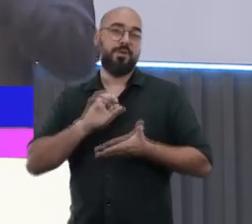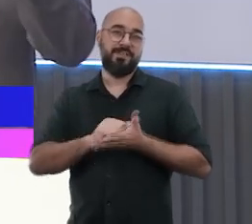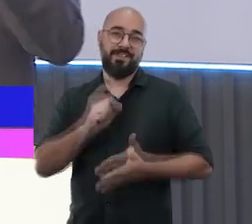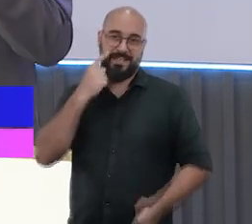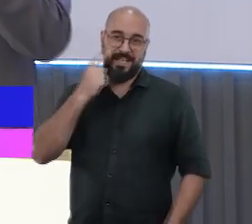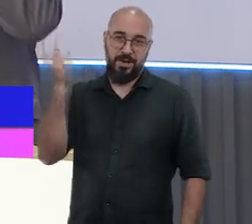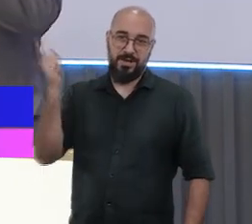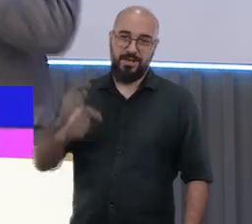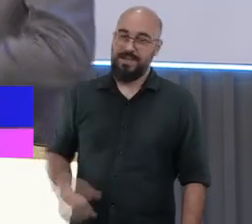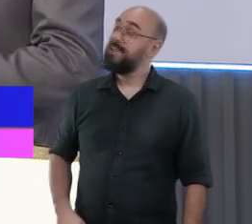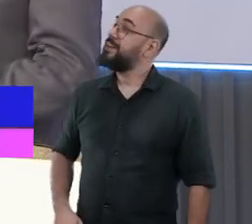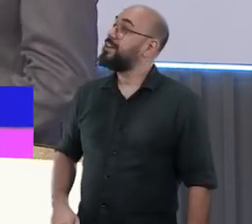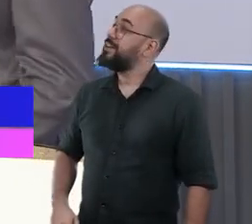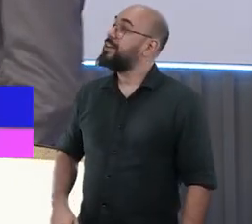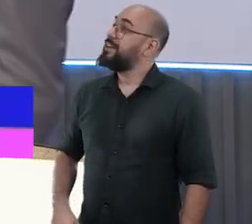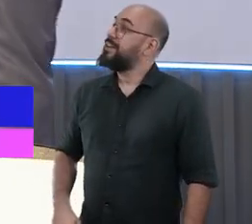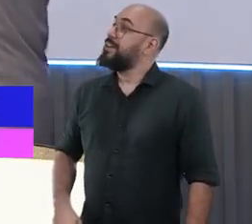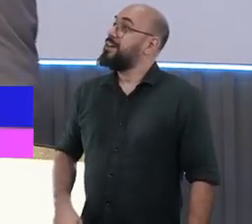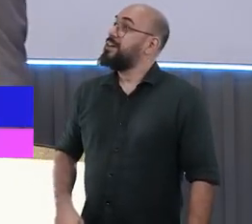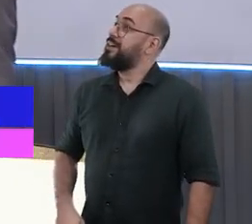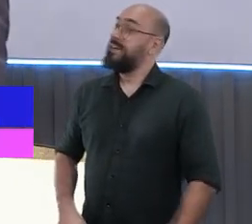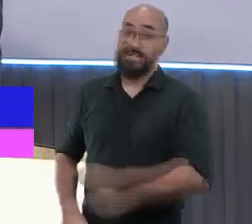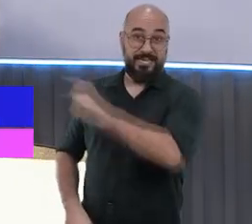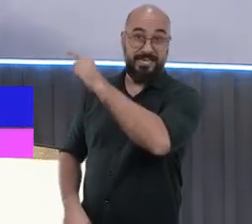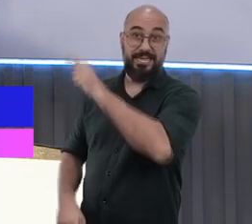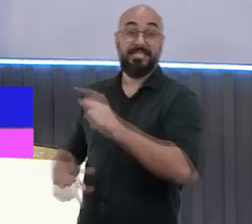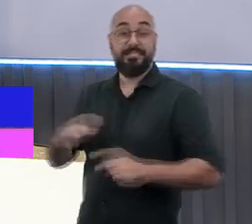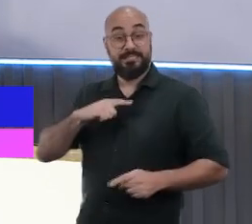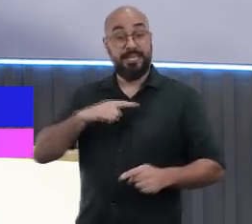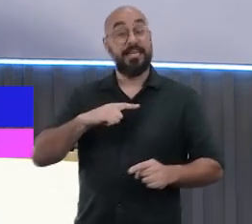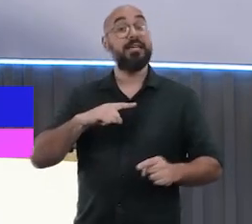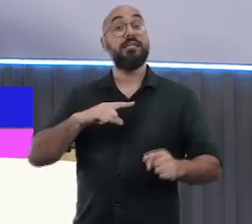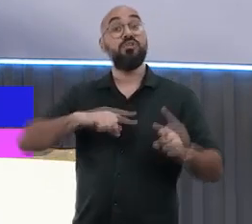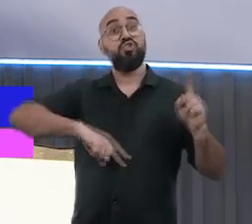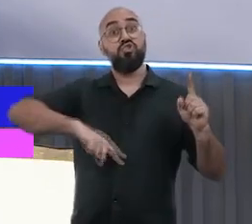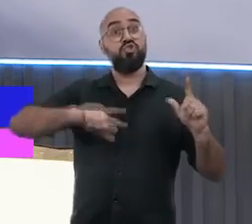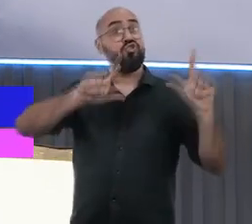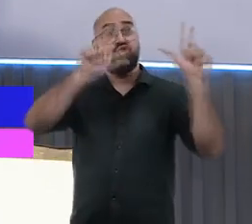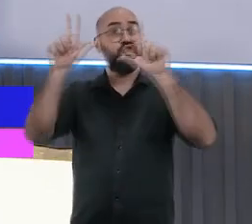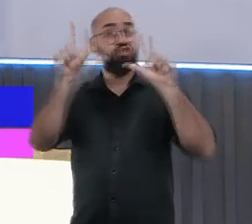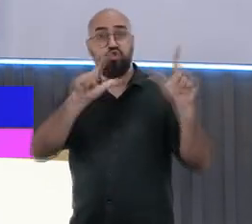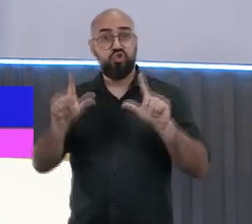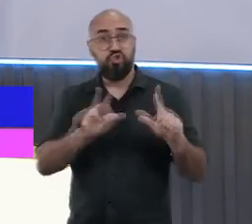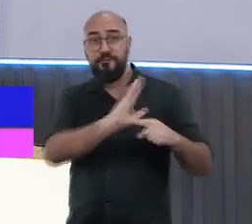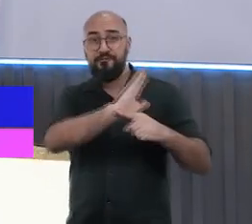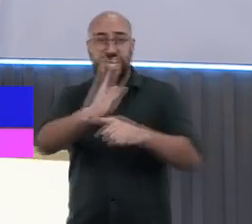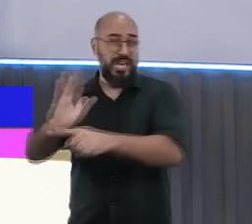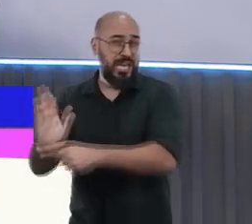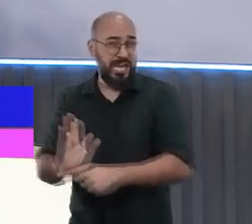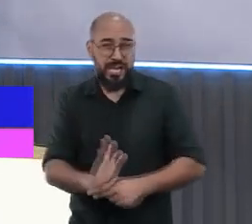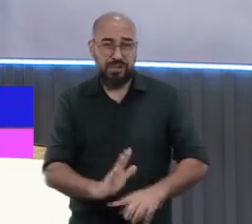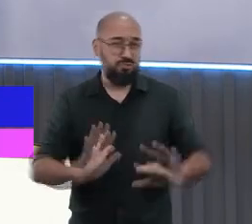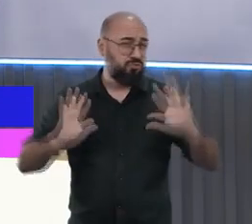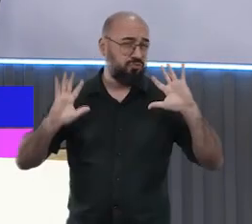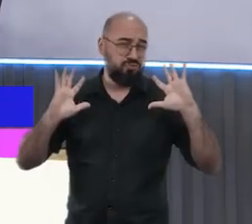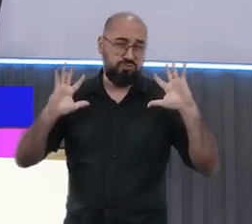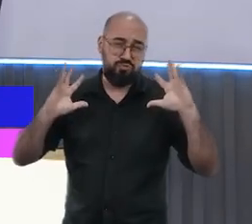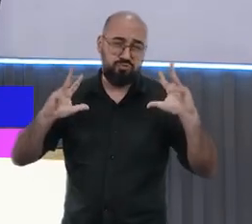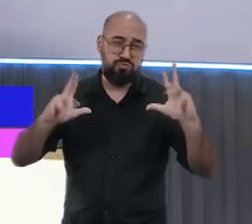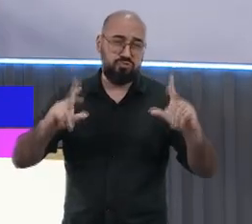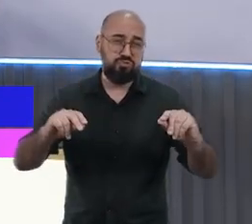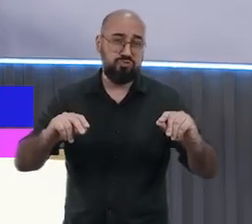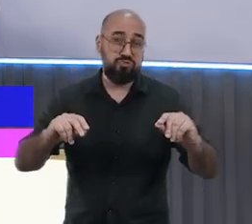lá, Arena do Futuro NT. Lá temos todos os programas Arena do Futuro à sua disposição. Desde as